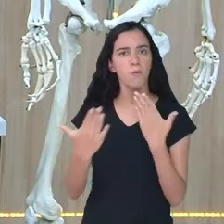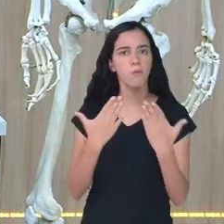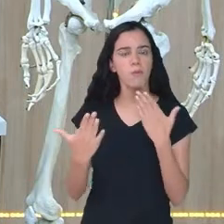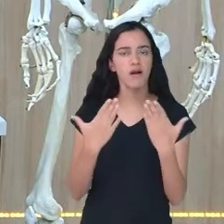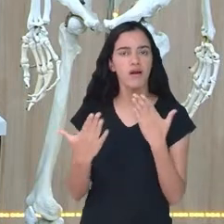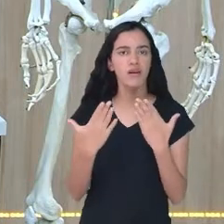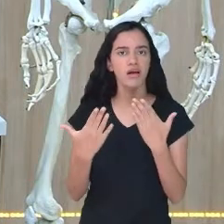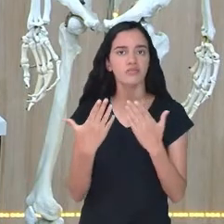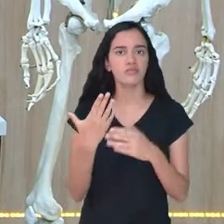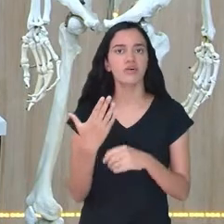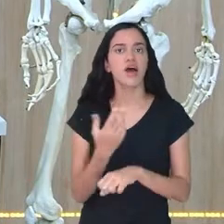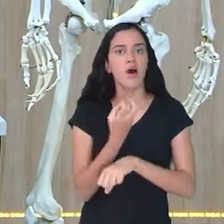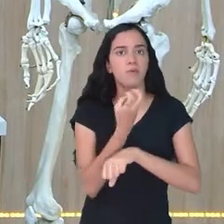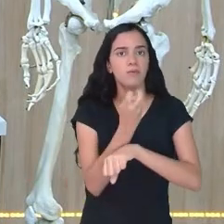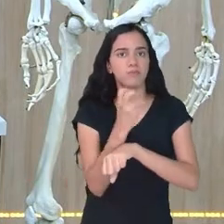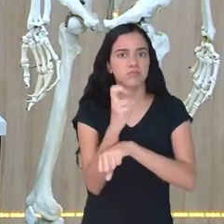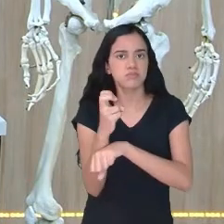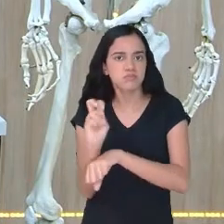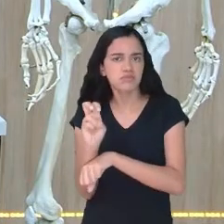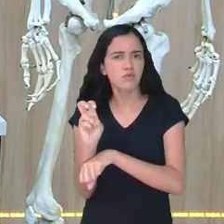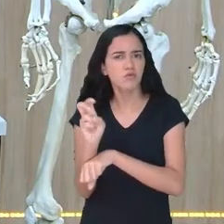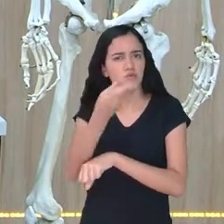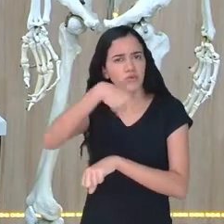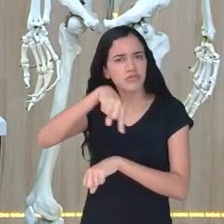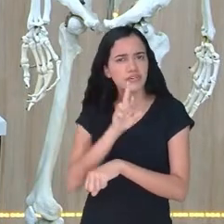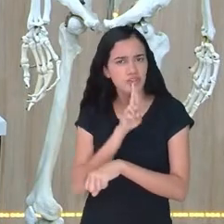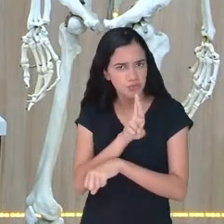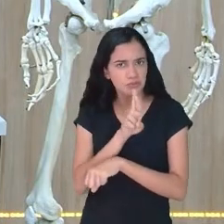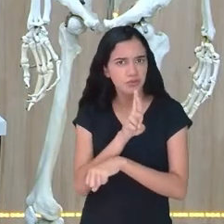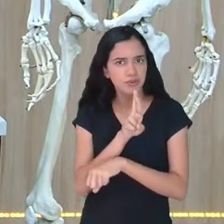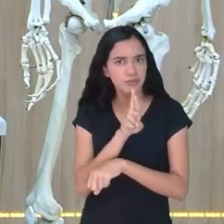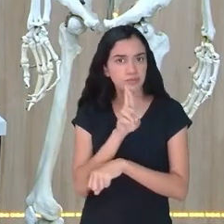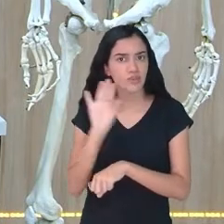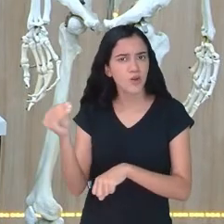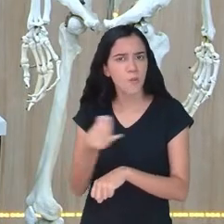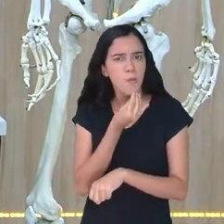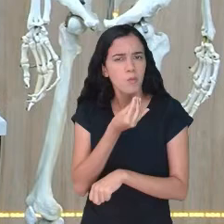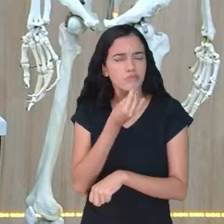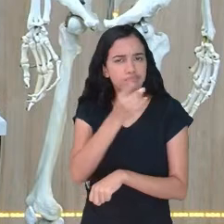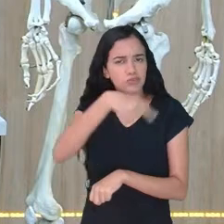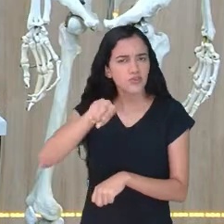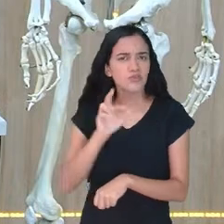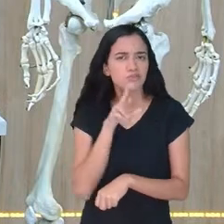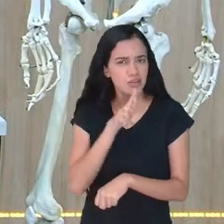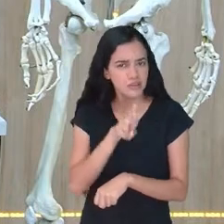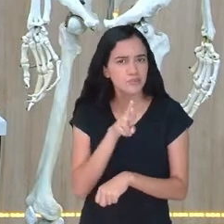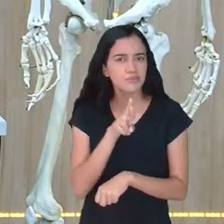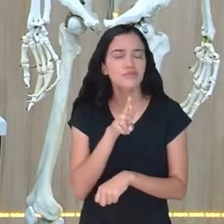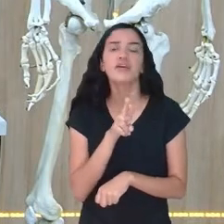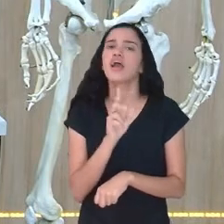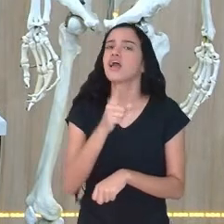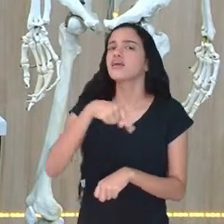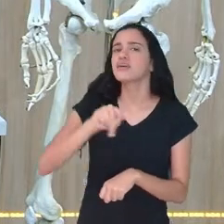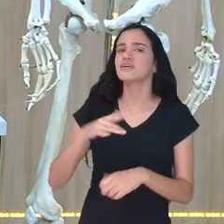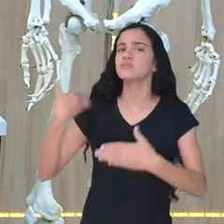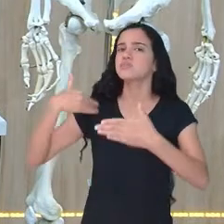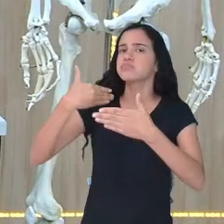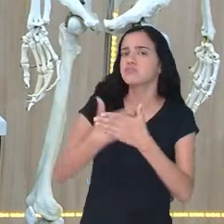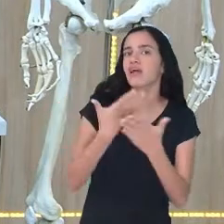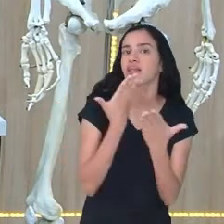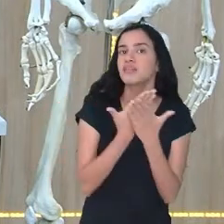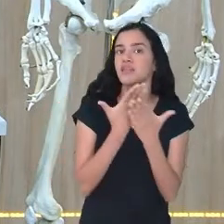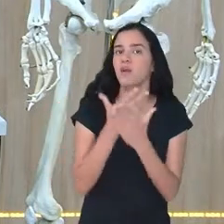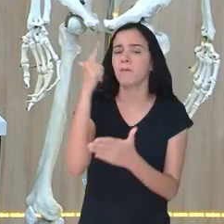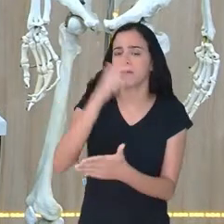máquina? O que é que a gente pode? Será que vocês responderam? Lembra que eu dei uma oportunidade para vocês responderem e durante a aula que vocês fossem